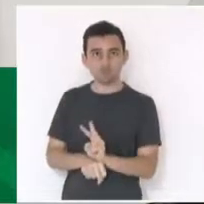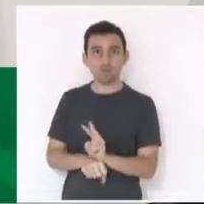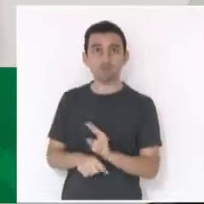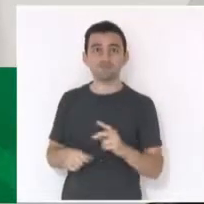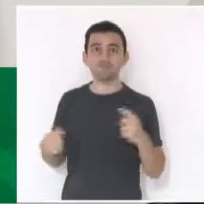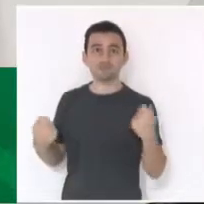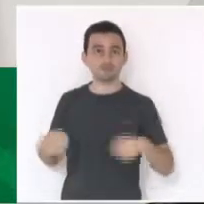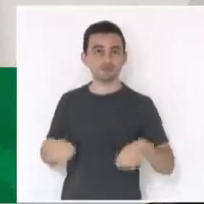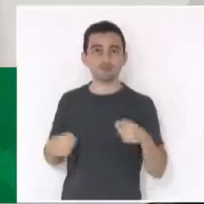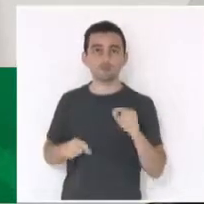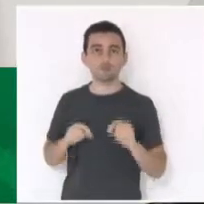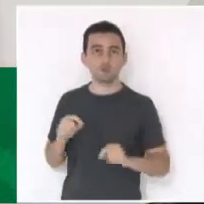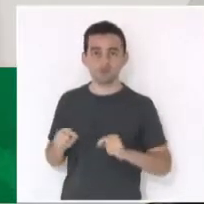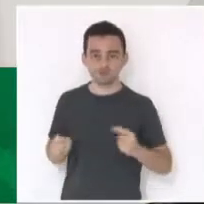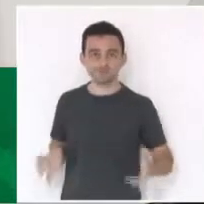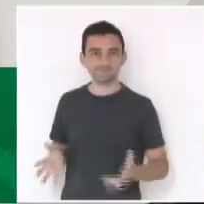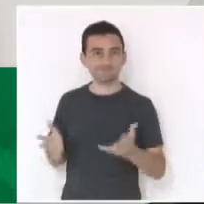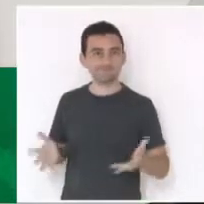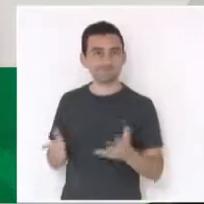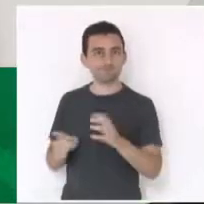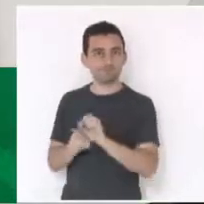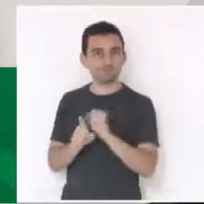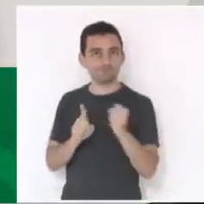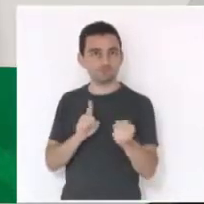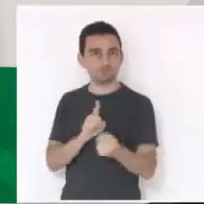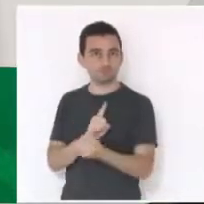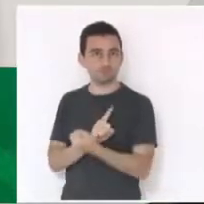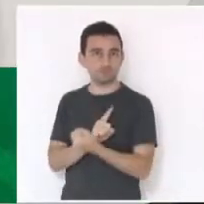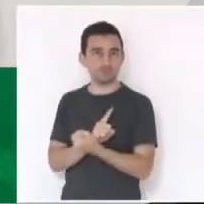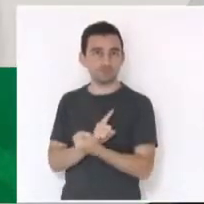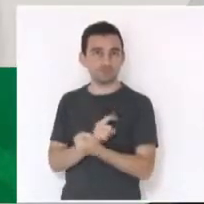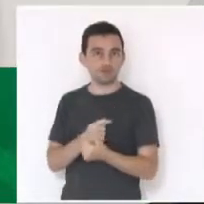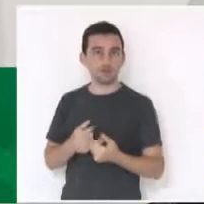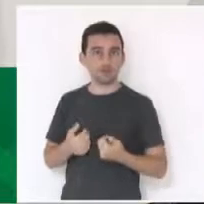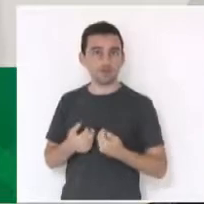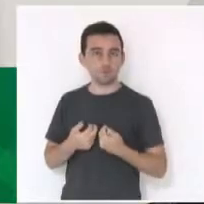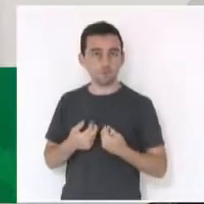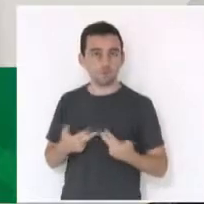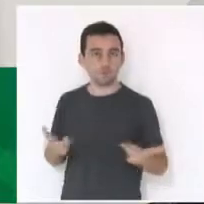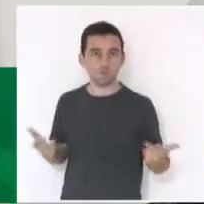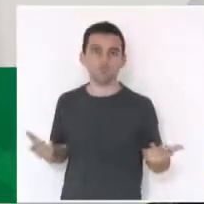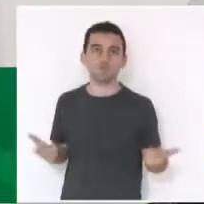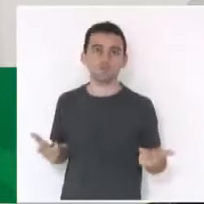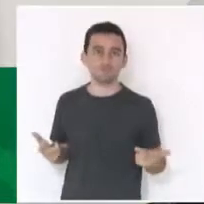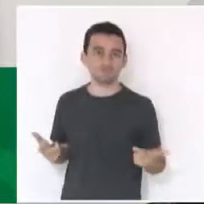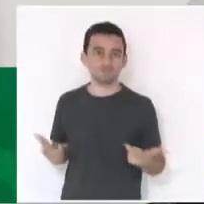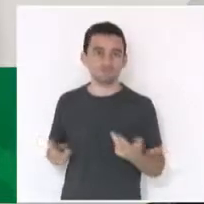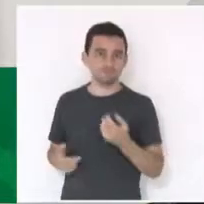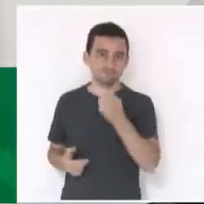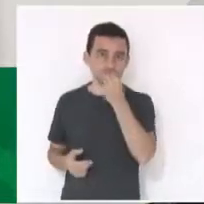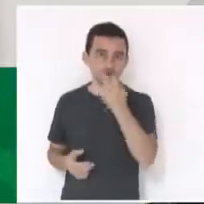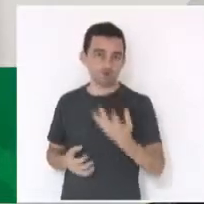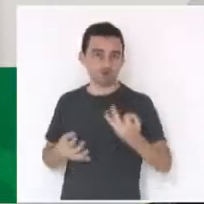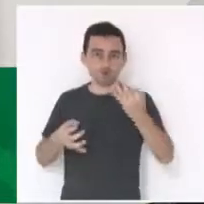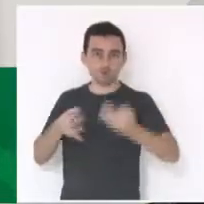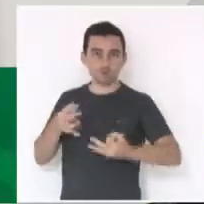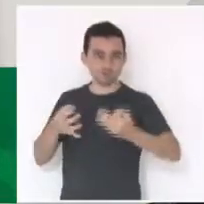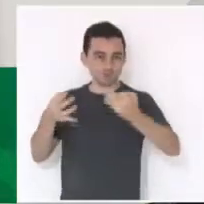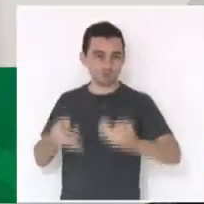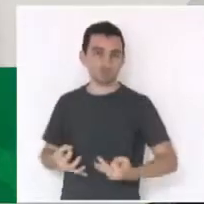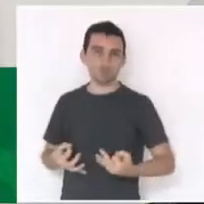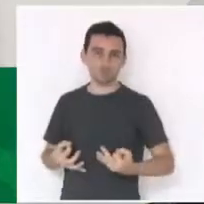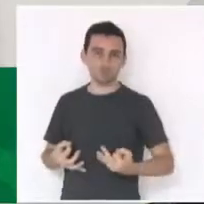provocar promovermos uma sociedade alimentar de sustentada a partir dos princípios da Justiça